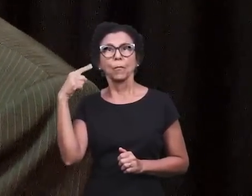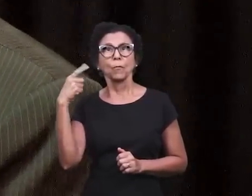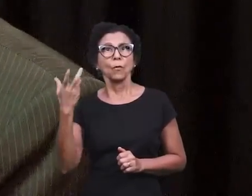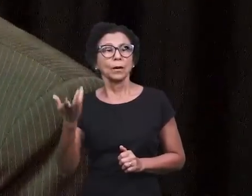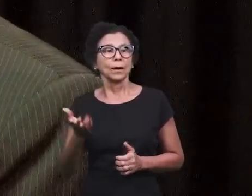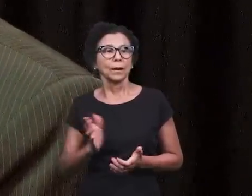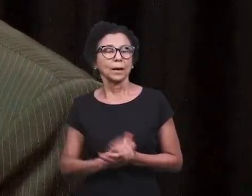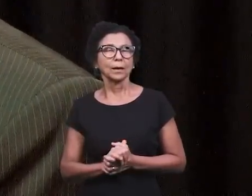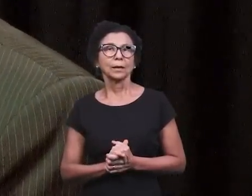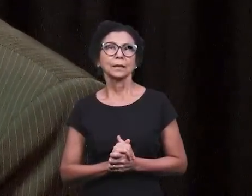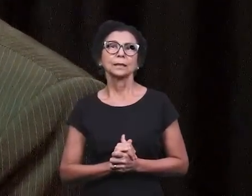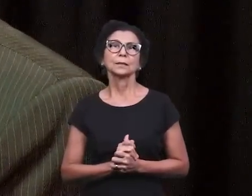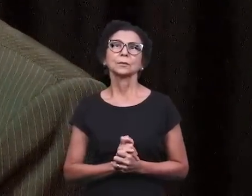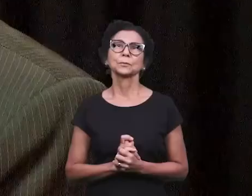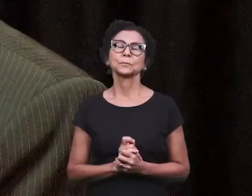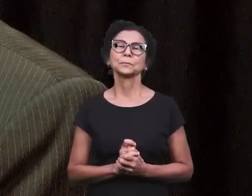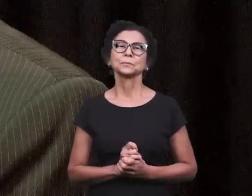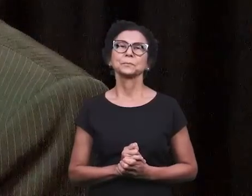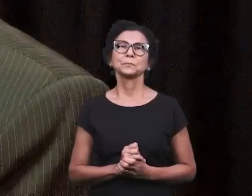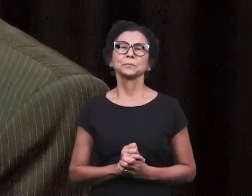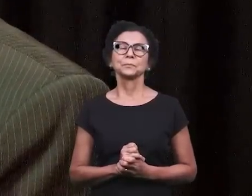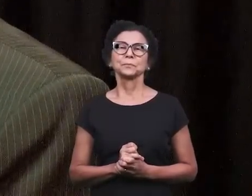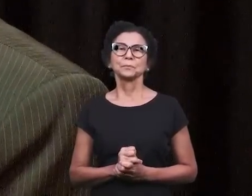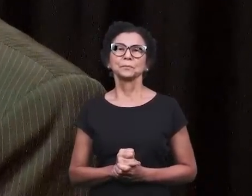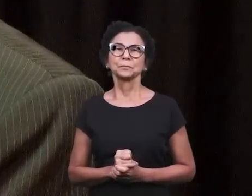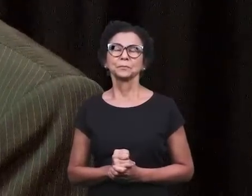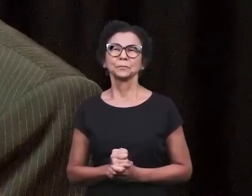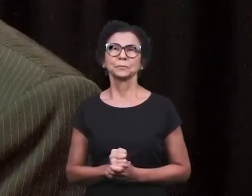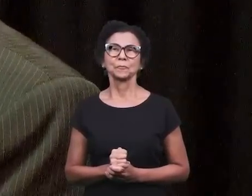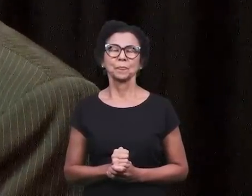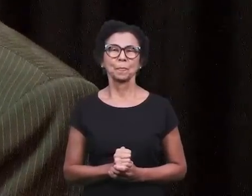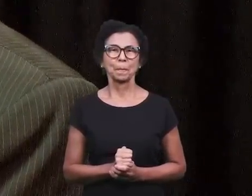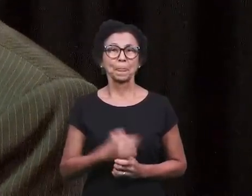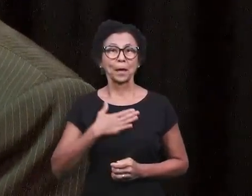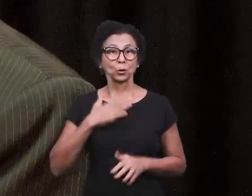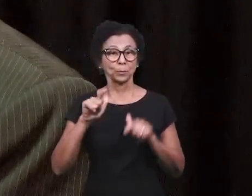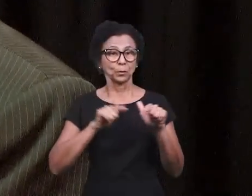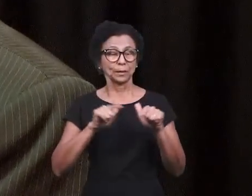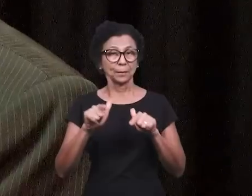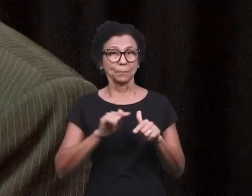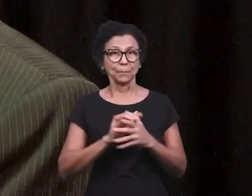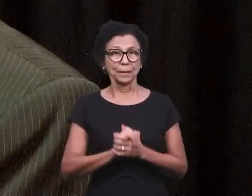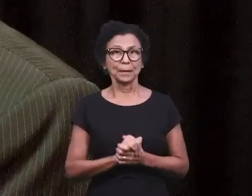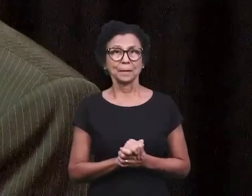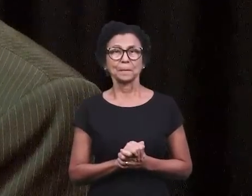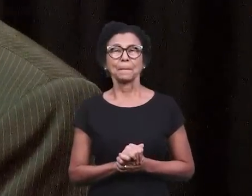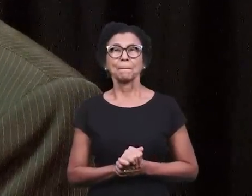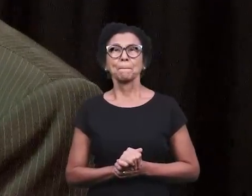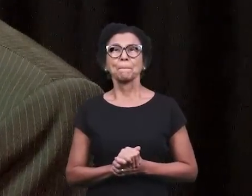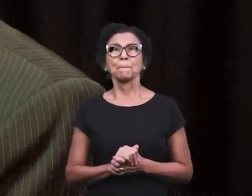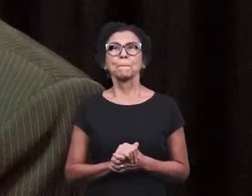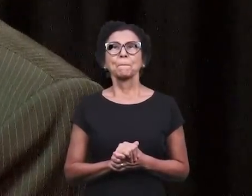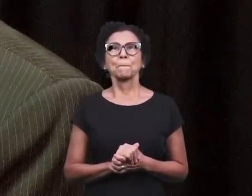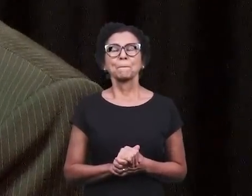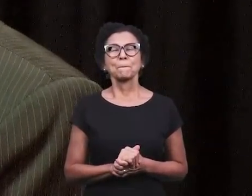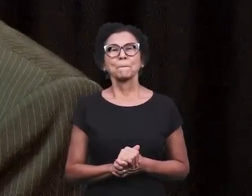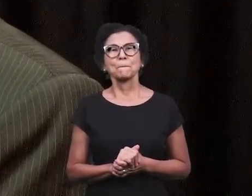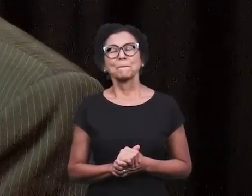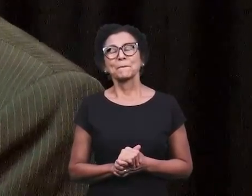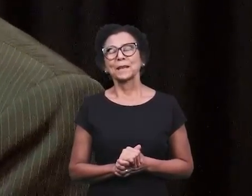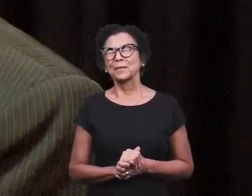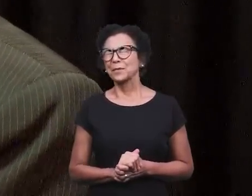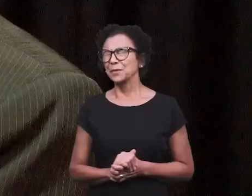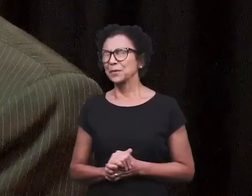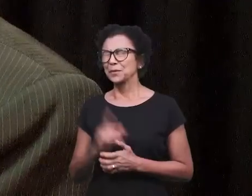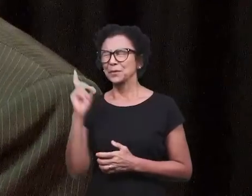exercia a profissão de advogado. Então, esse dia, que era a véspera do início do curso de formação, foi um dia muito corrido. Eu